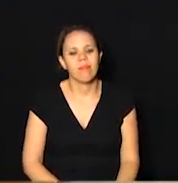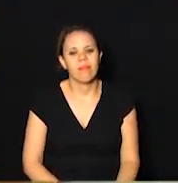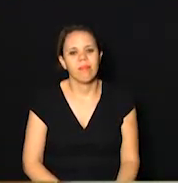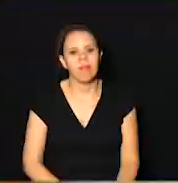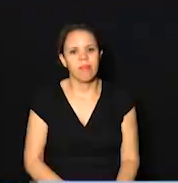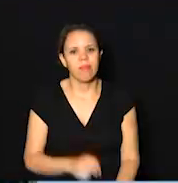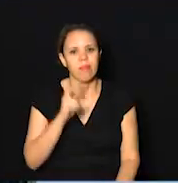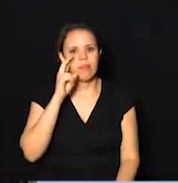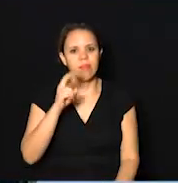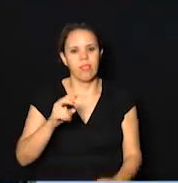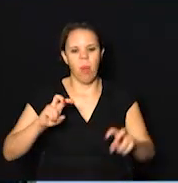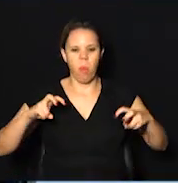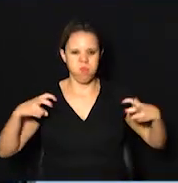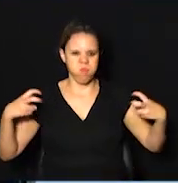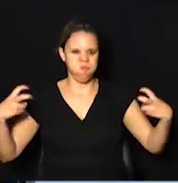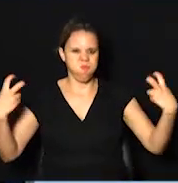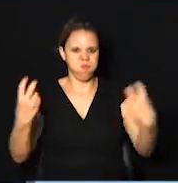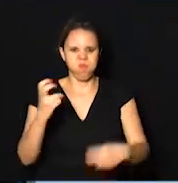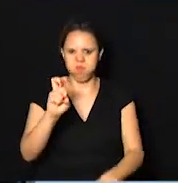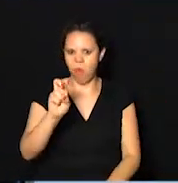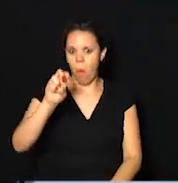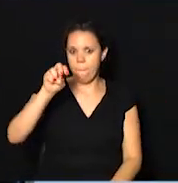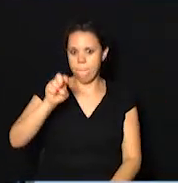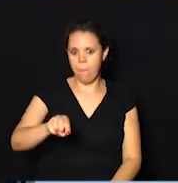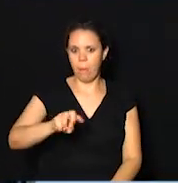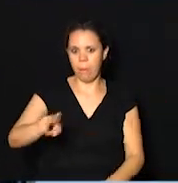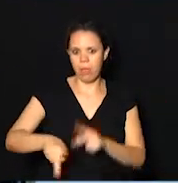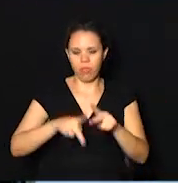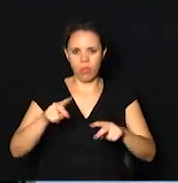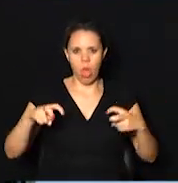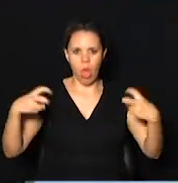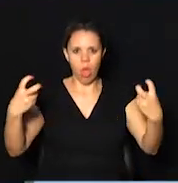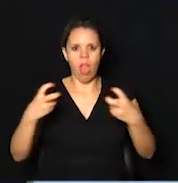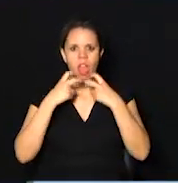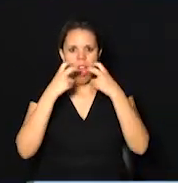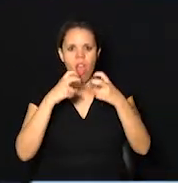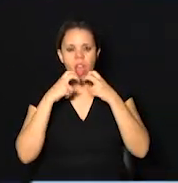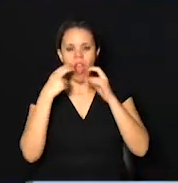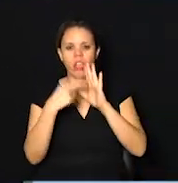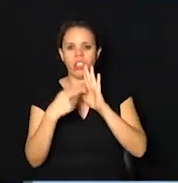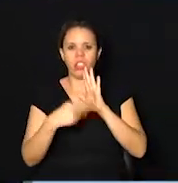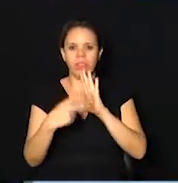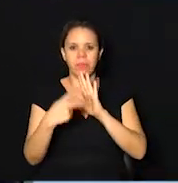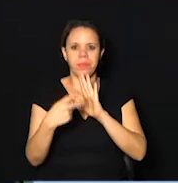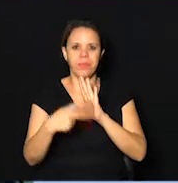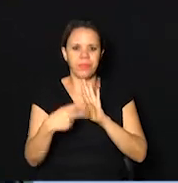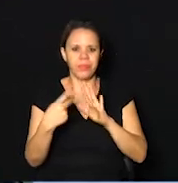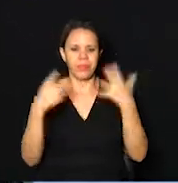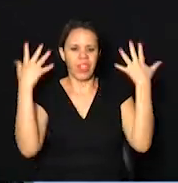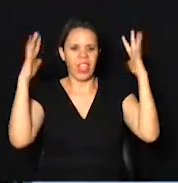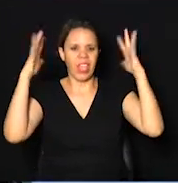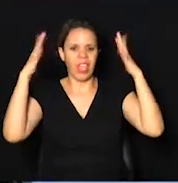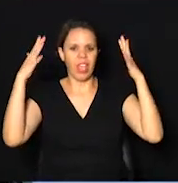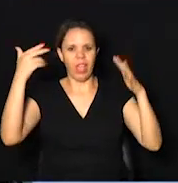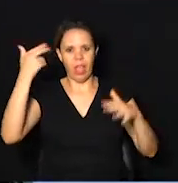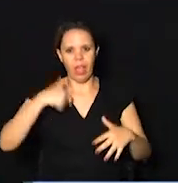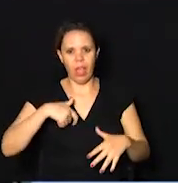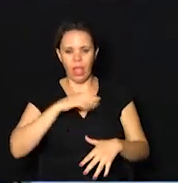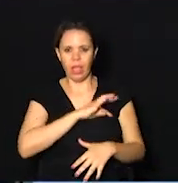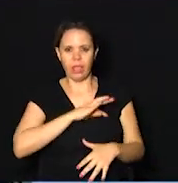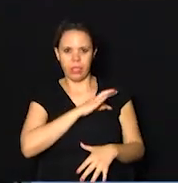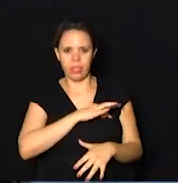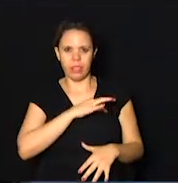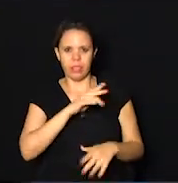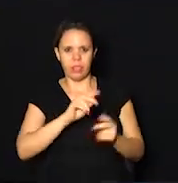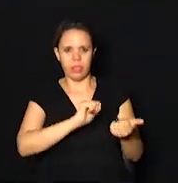teve um ginásio de cinco mil pessoas tudo lhe dizendo seu nome tudo aplaudindo claro não eu